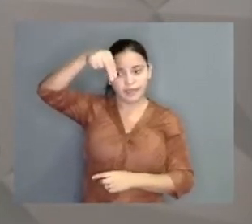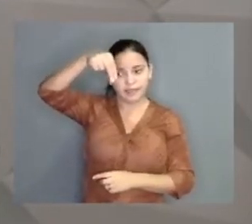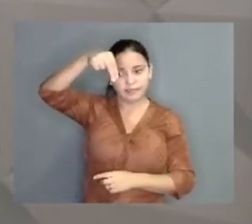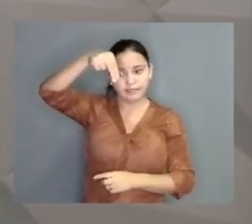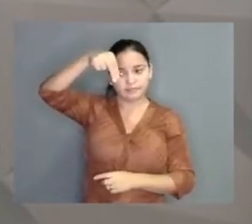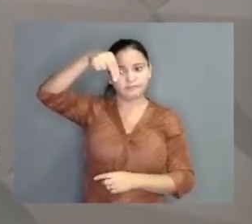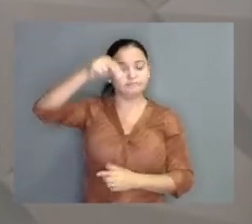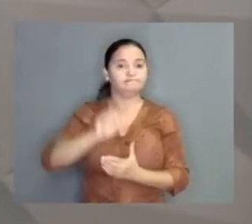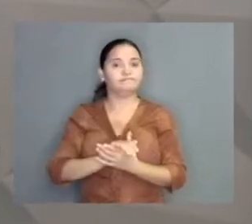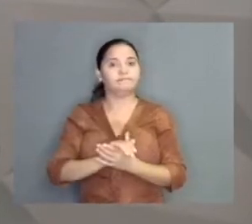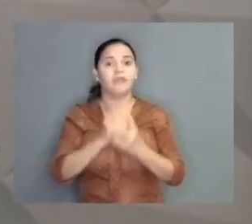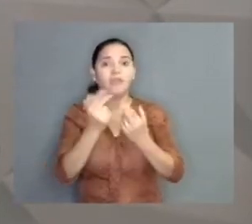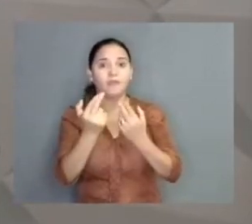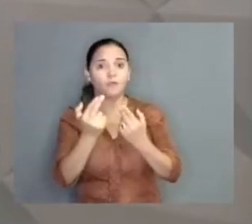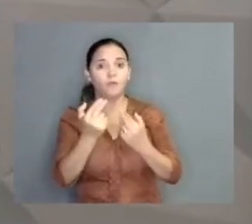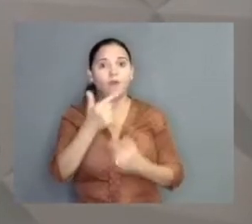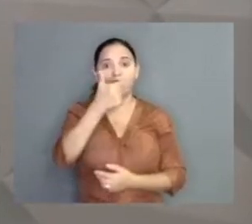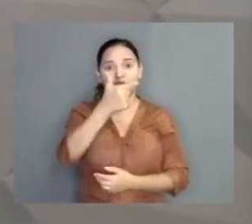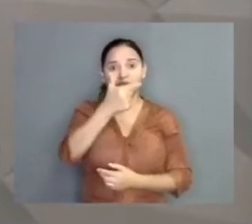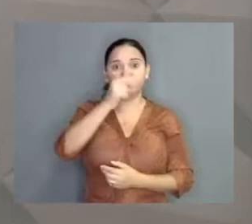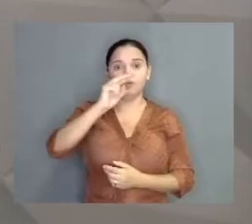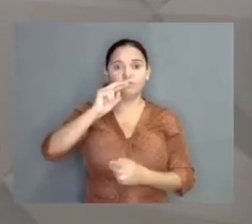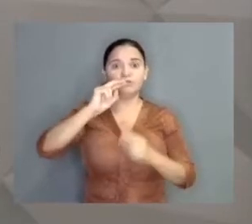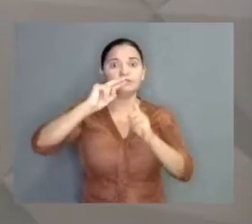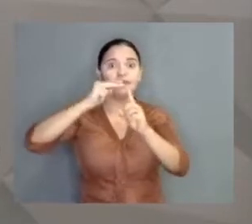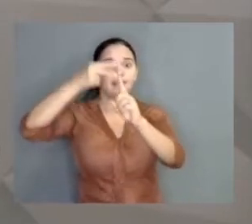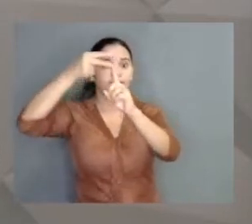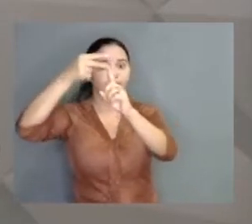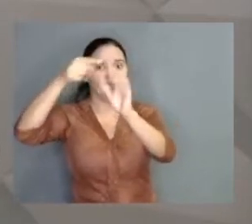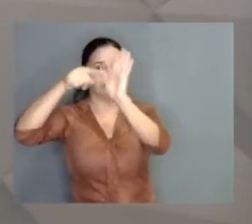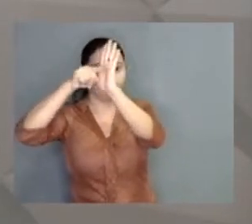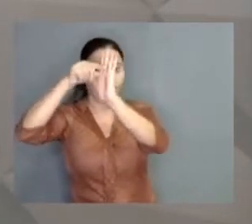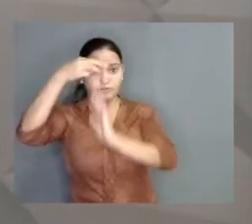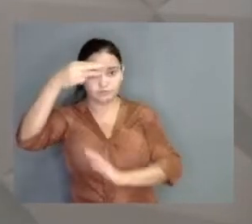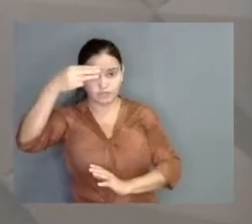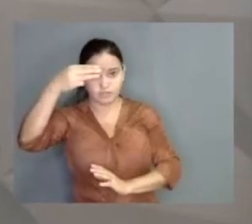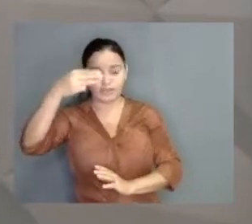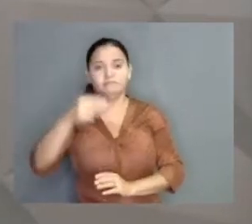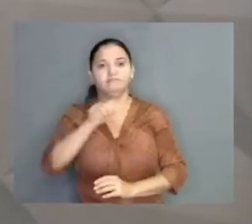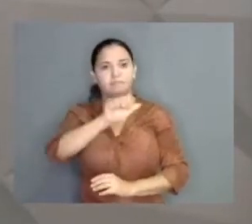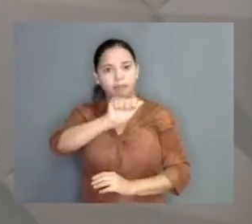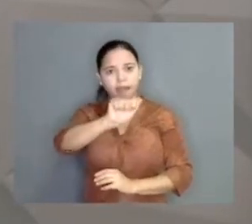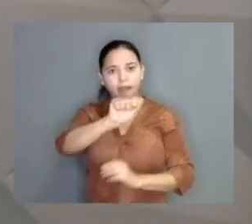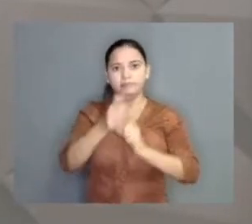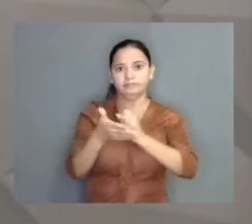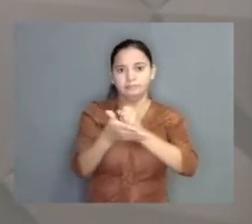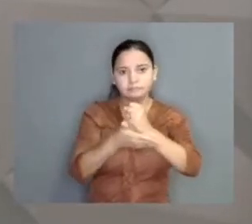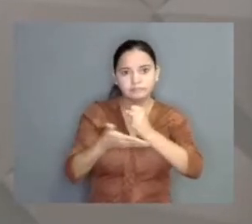2 elevado a menos 3, onde esse A é a nossa base.